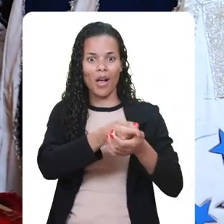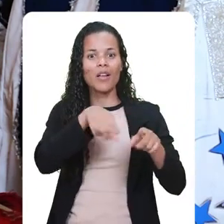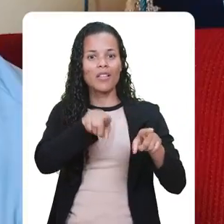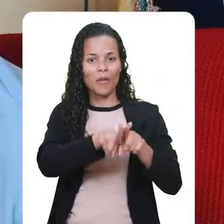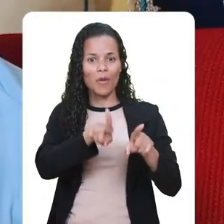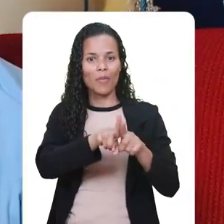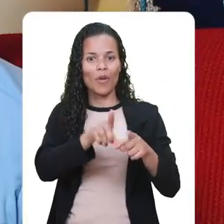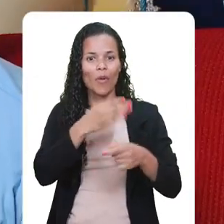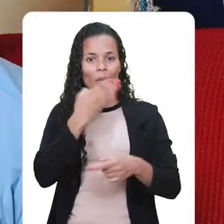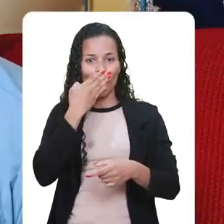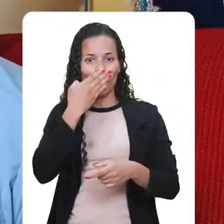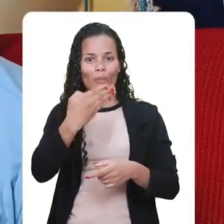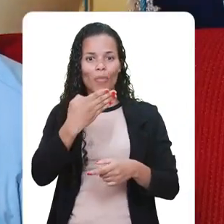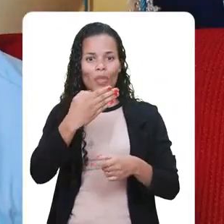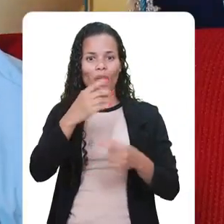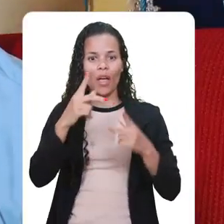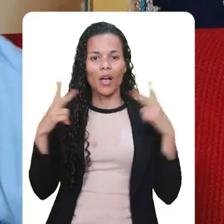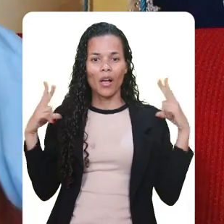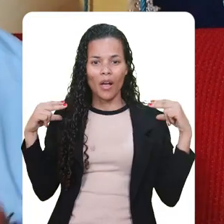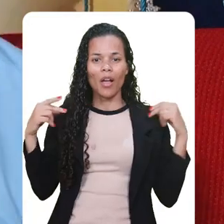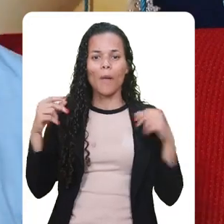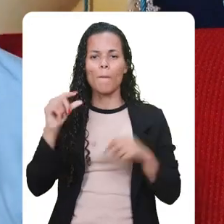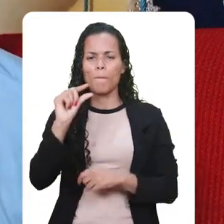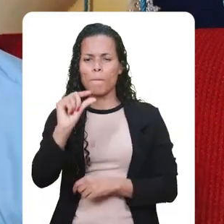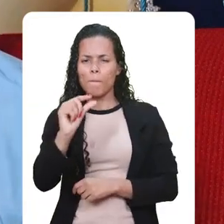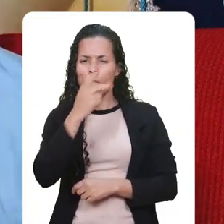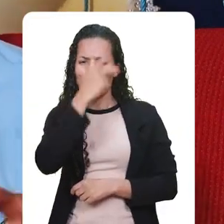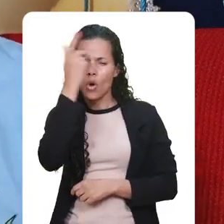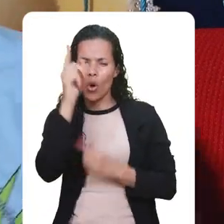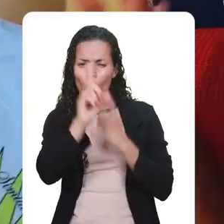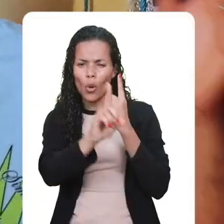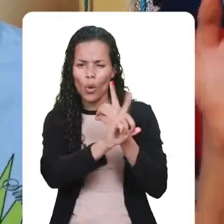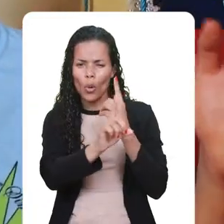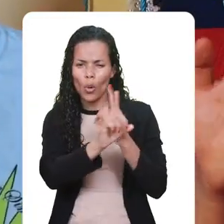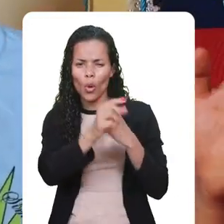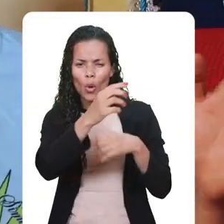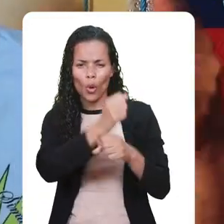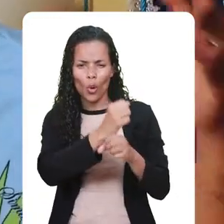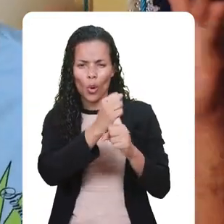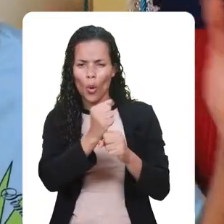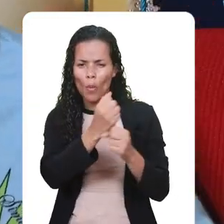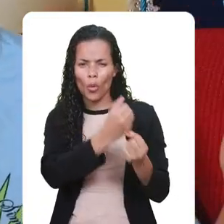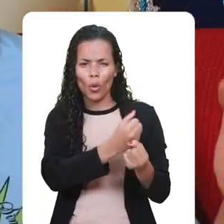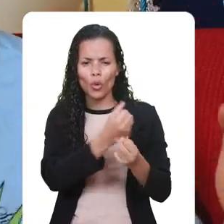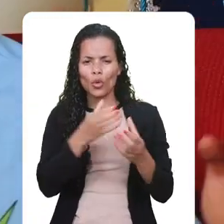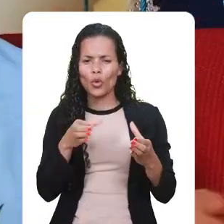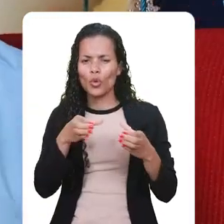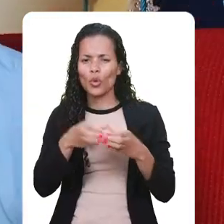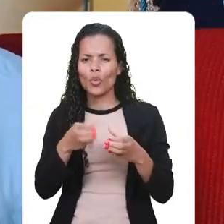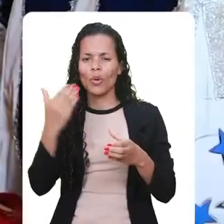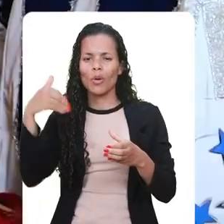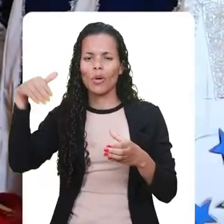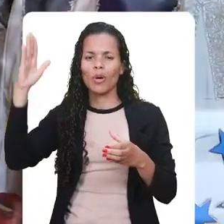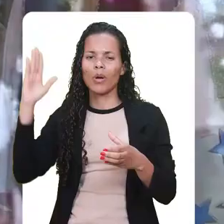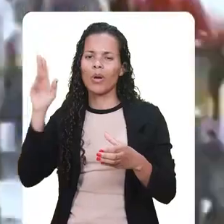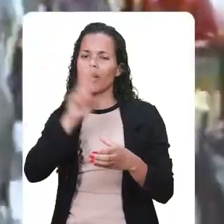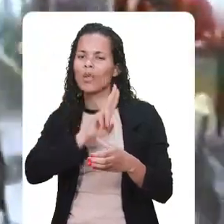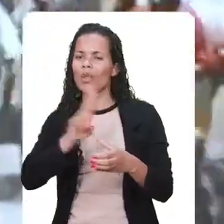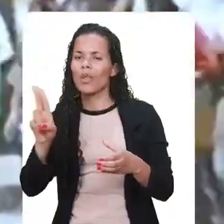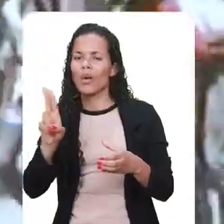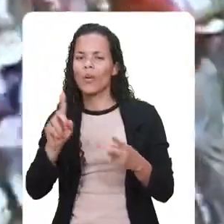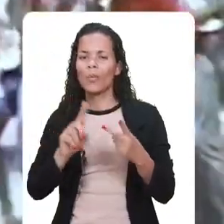Fusca. Por isso que você encontra poucos registros e muitos números de grupos que existiam, mas foi